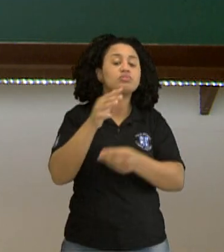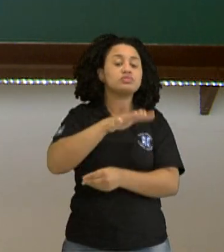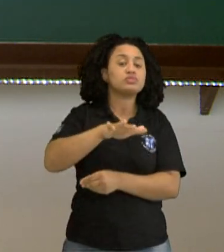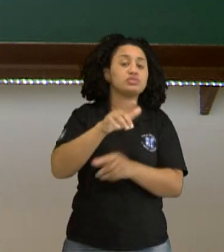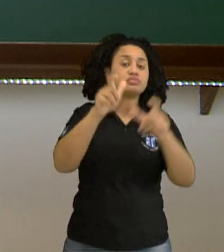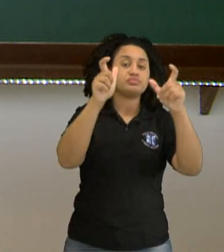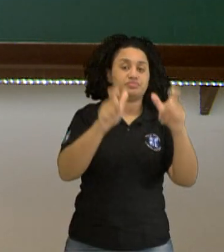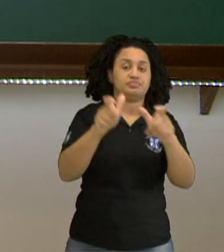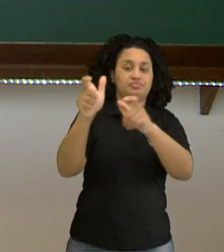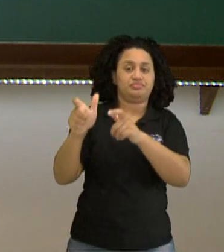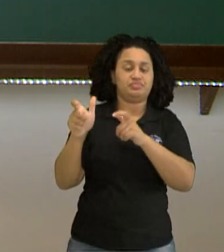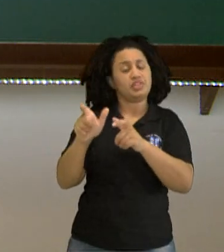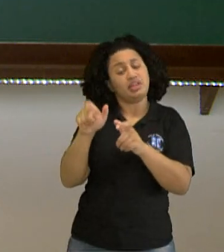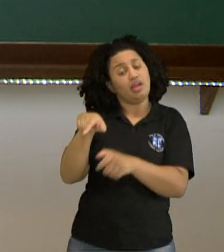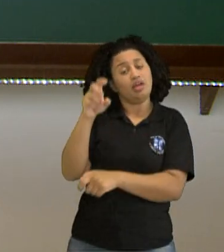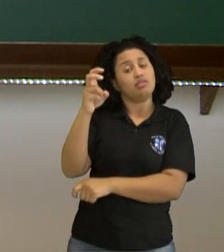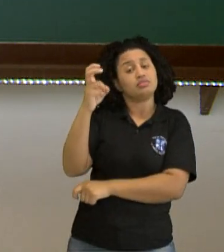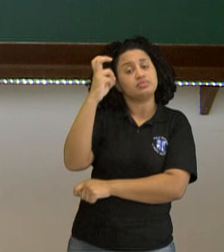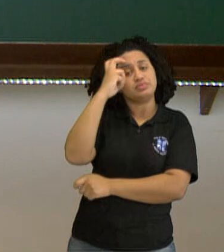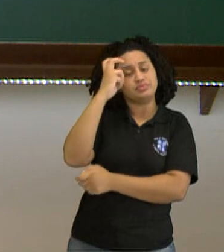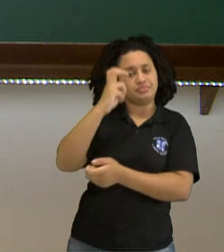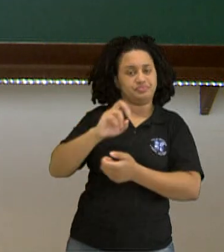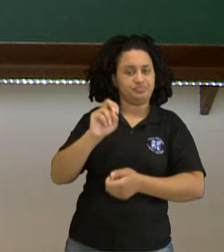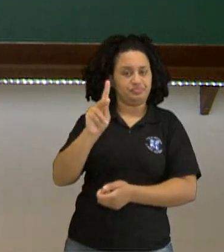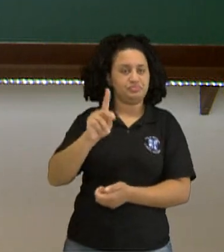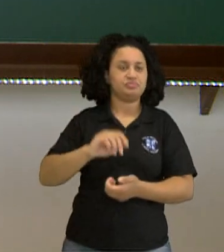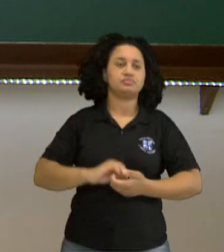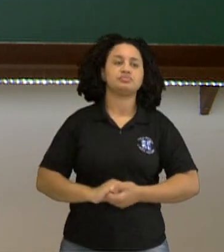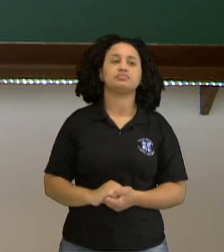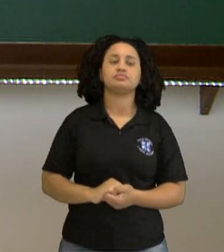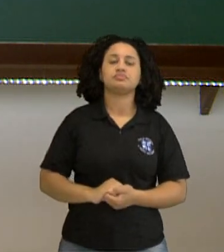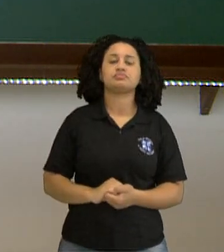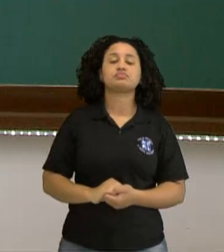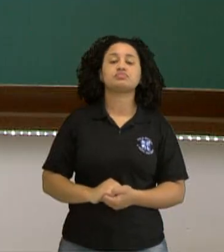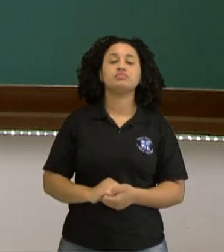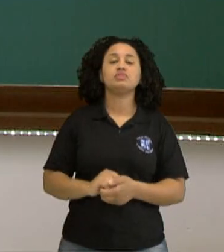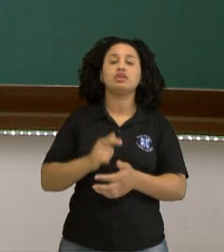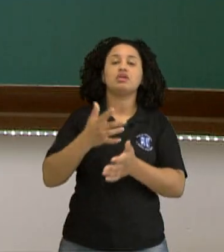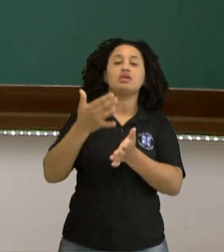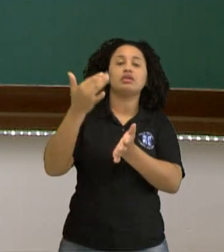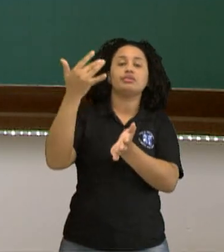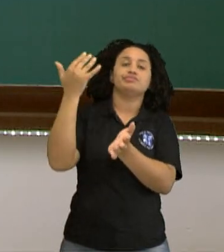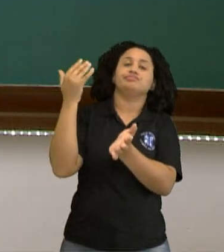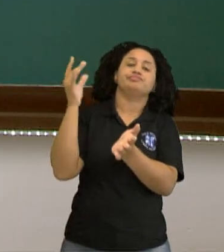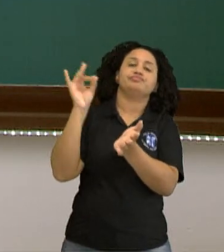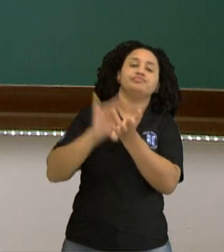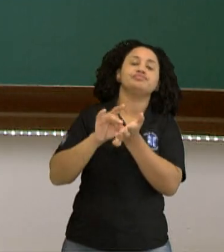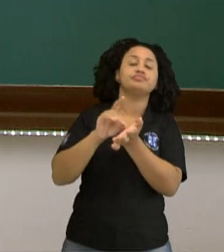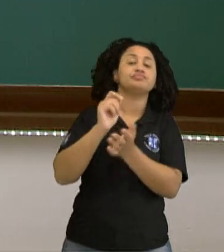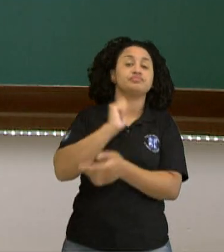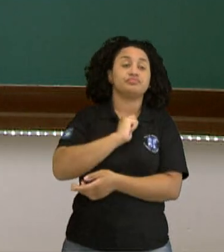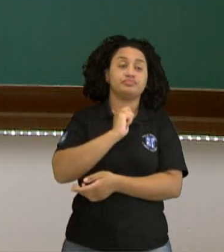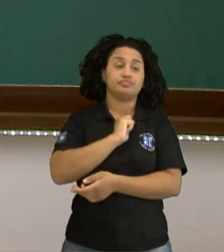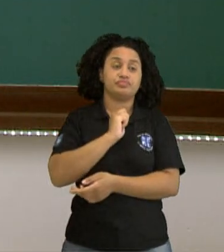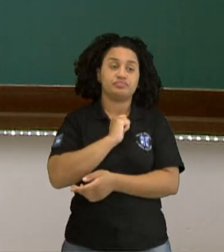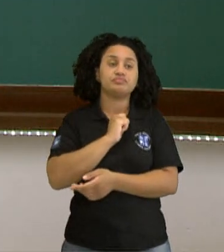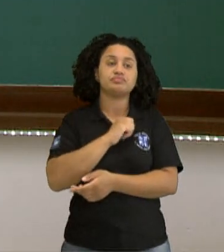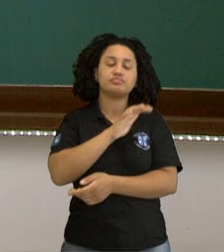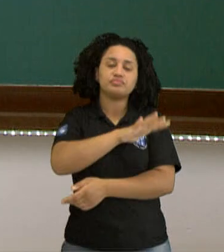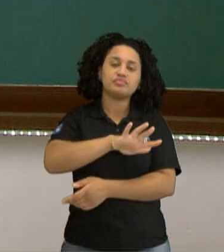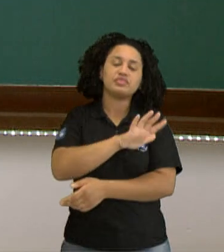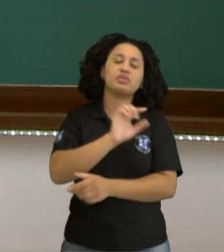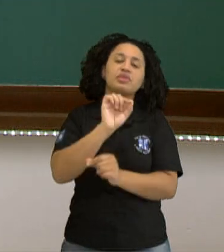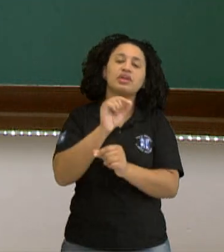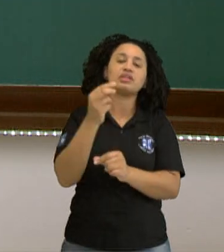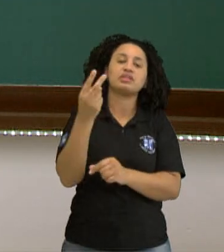local, que é a própria cultura. Certo? Primórdios da antropologia. No contexto